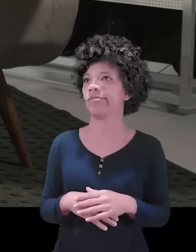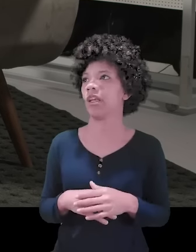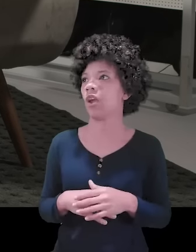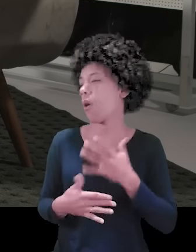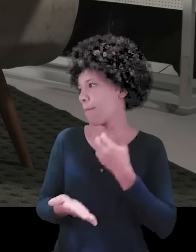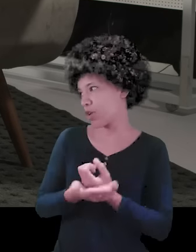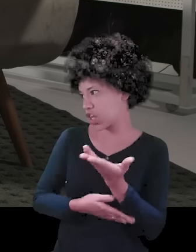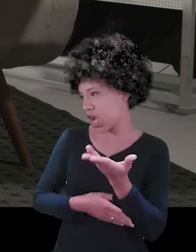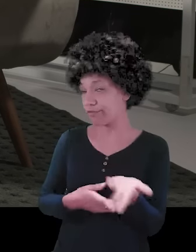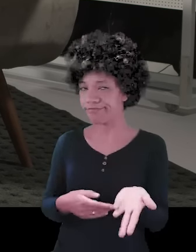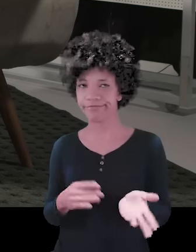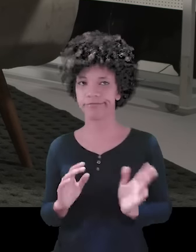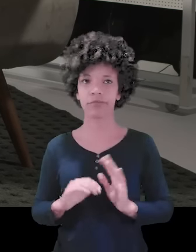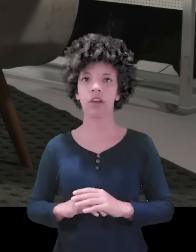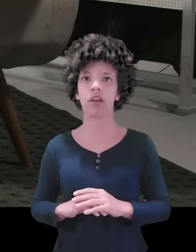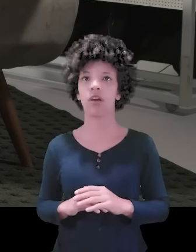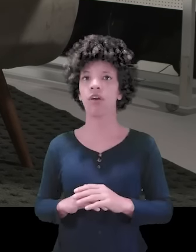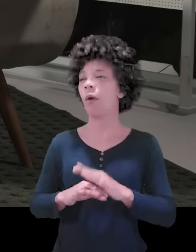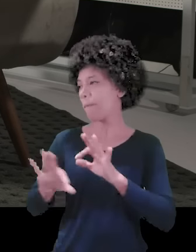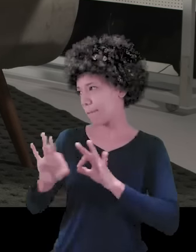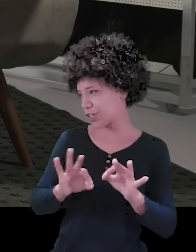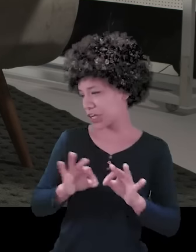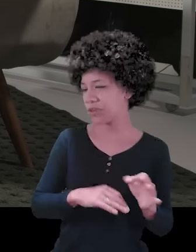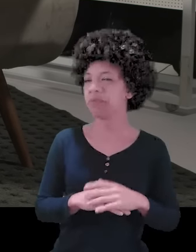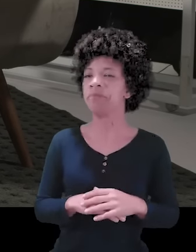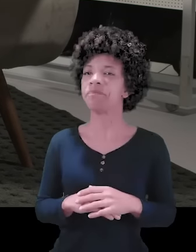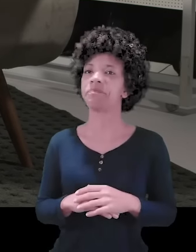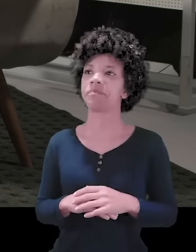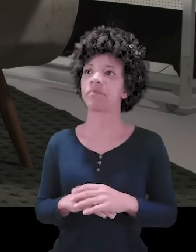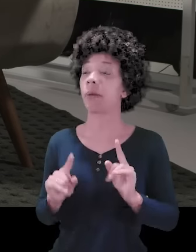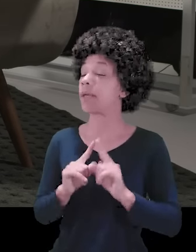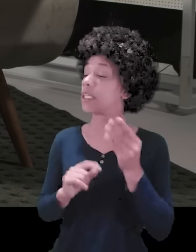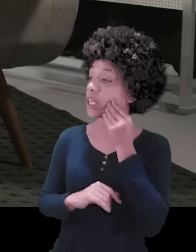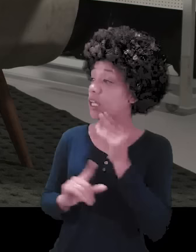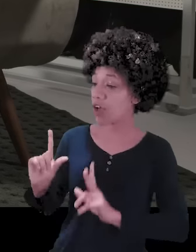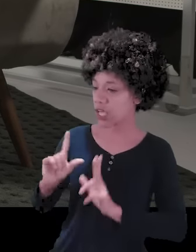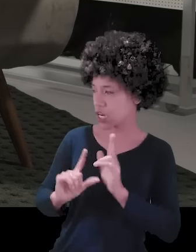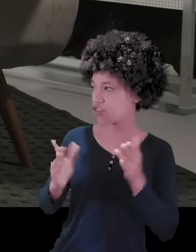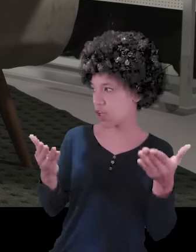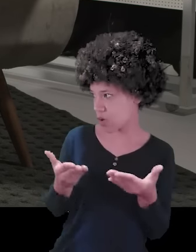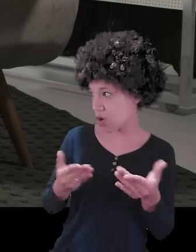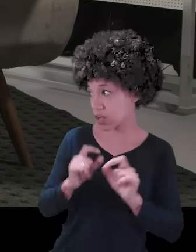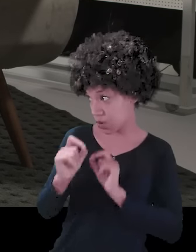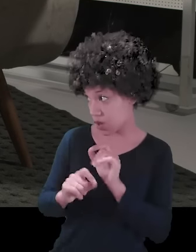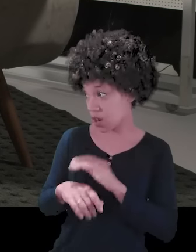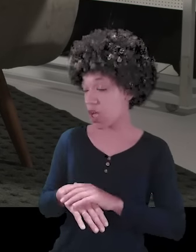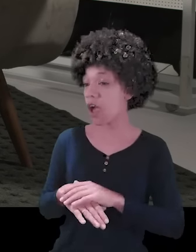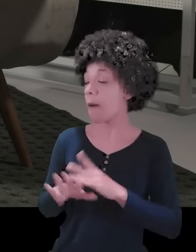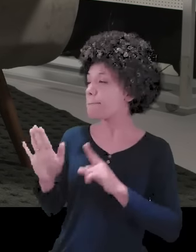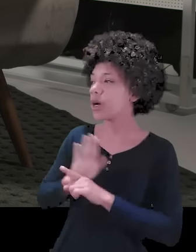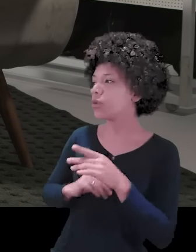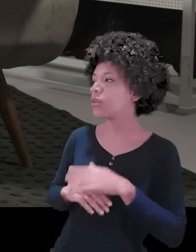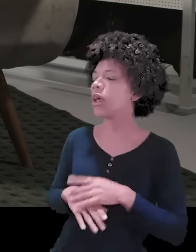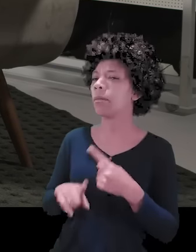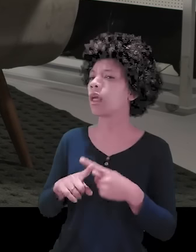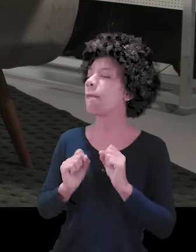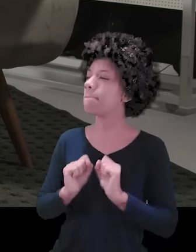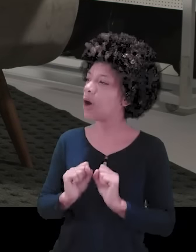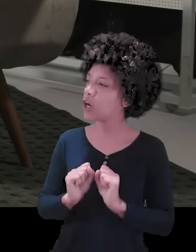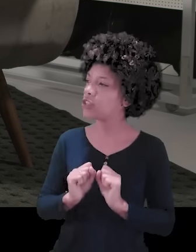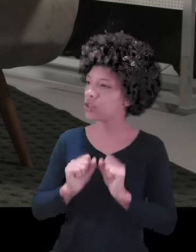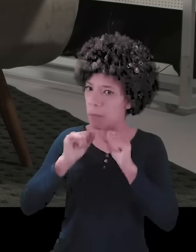tipo de caixa é um programa é bom para fazer um corte aqui agora que eu vou fazer a pergunta que eu fiz aqui